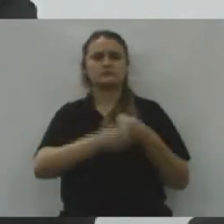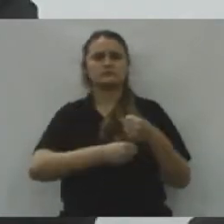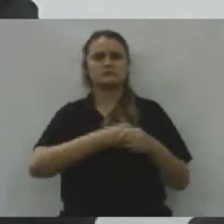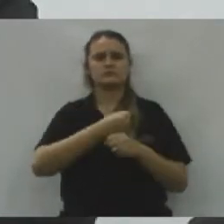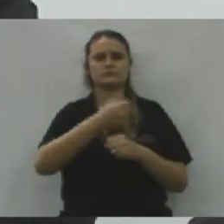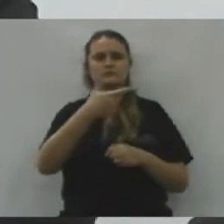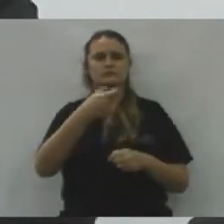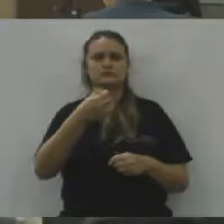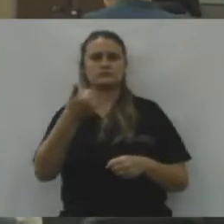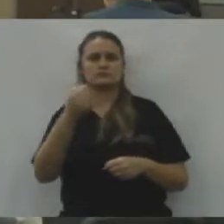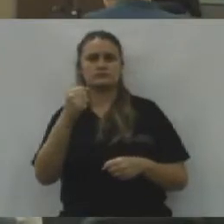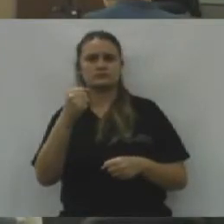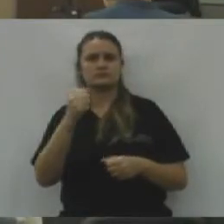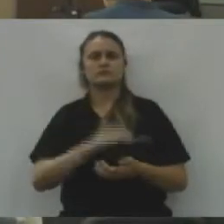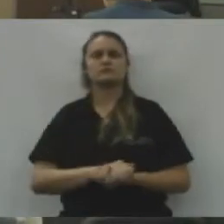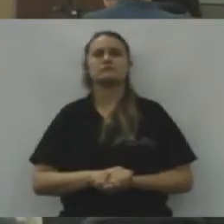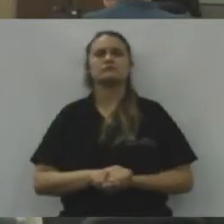6/2018.